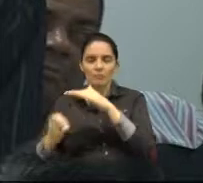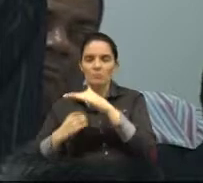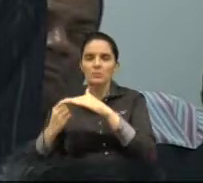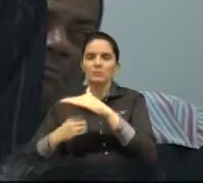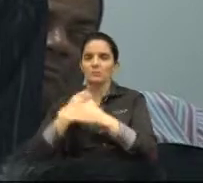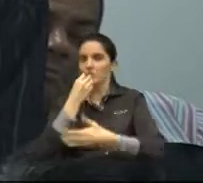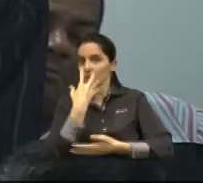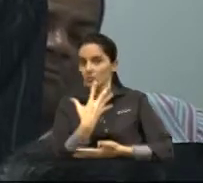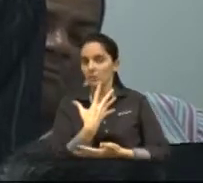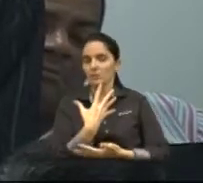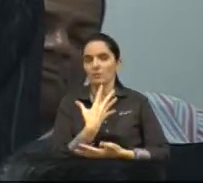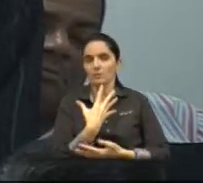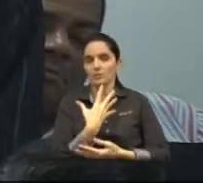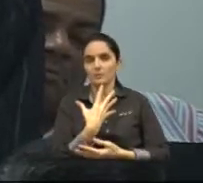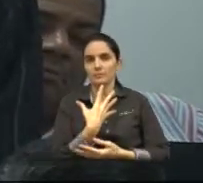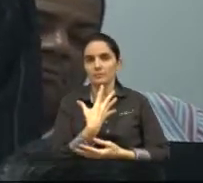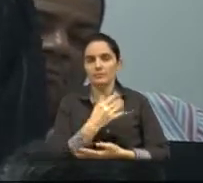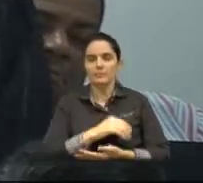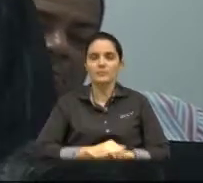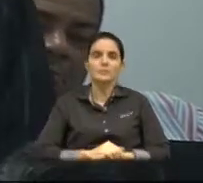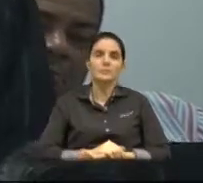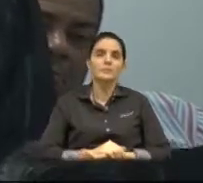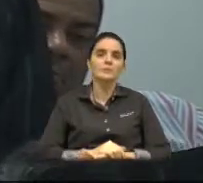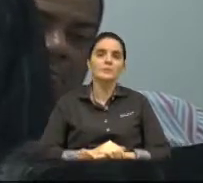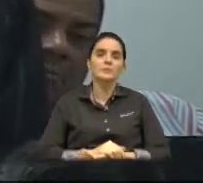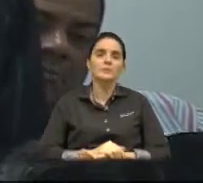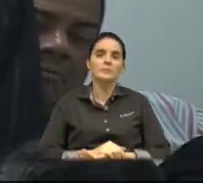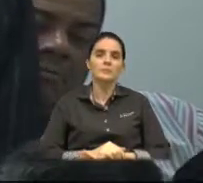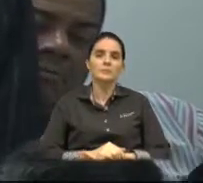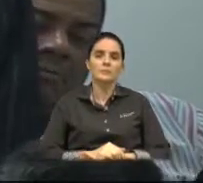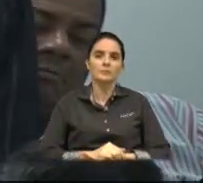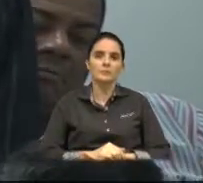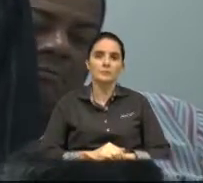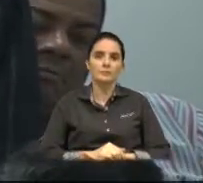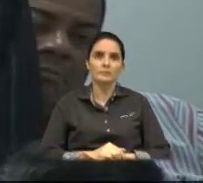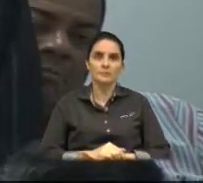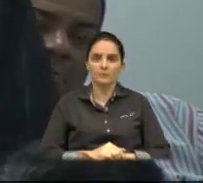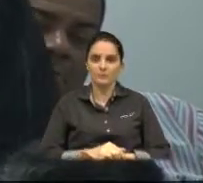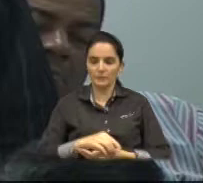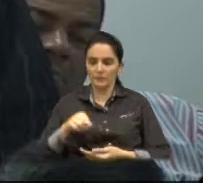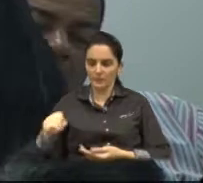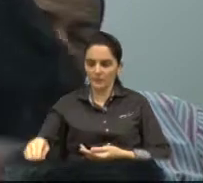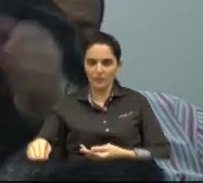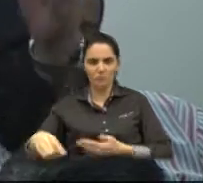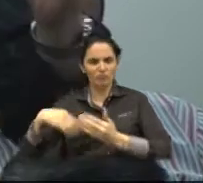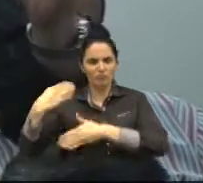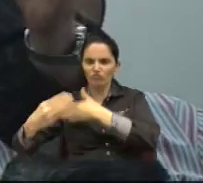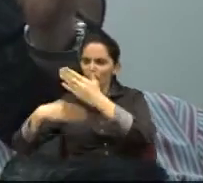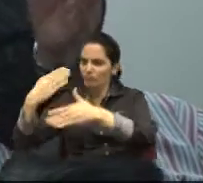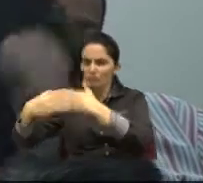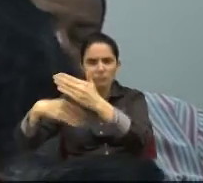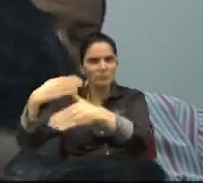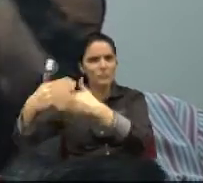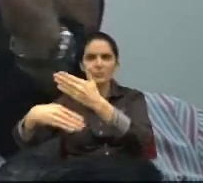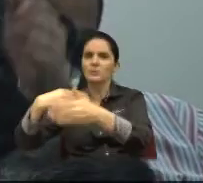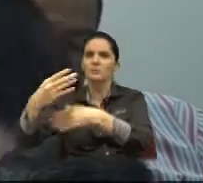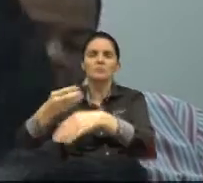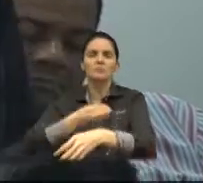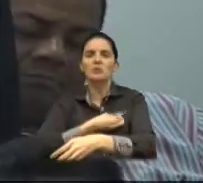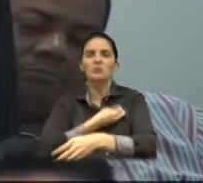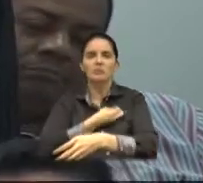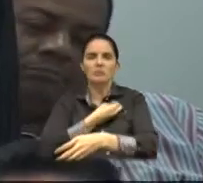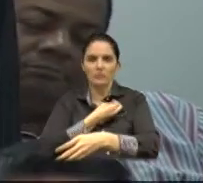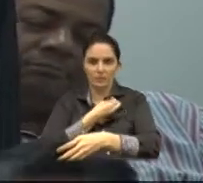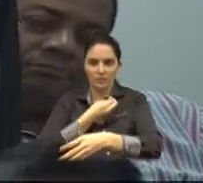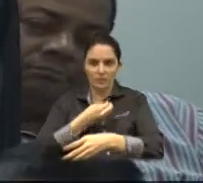boa, de brio, e que ela possa ser perpetuar por muitos anos ainda, através da senhora, dos seus